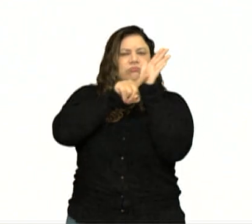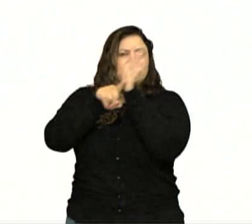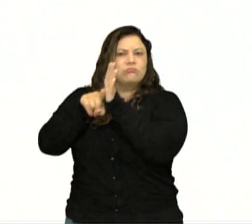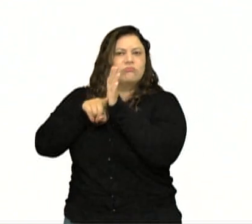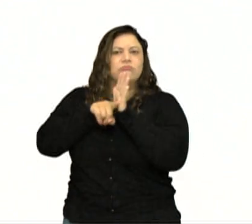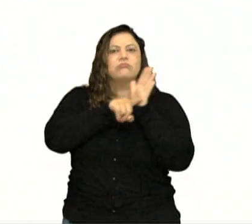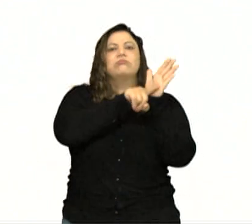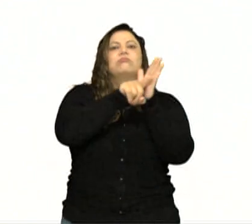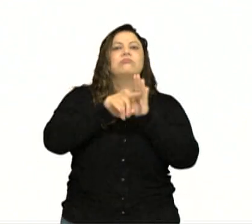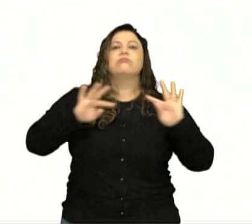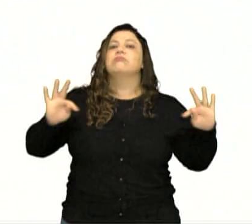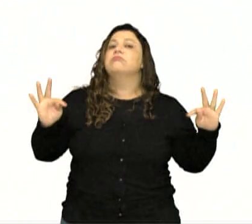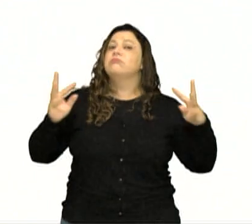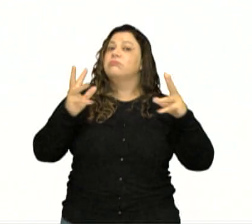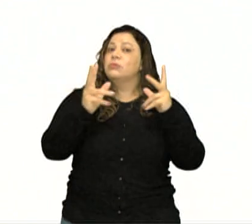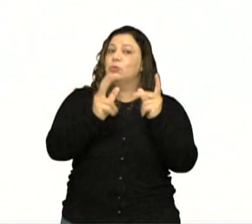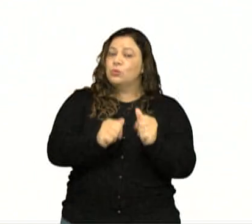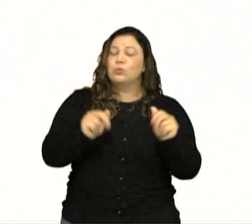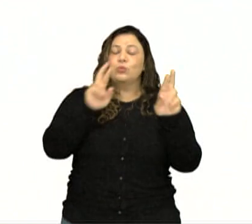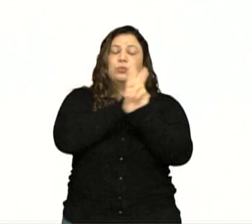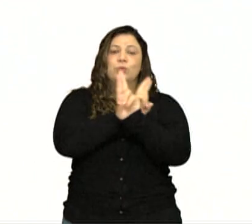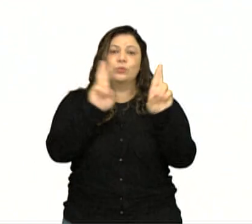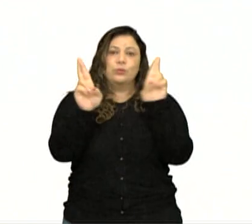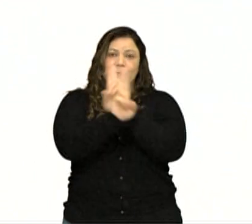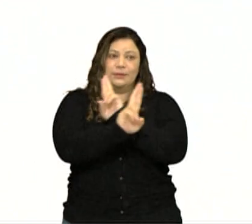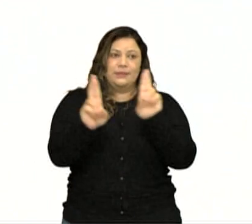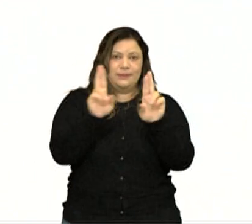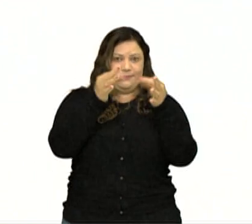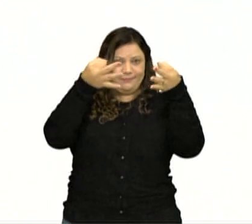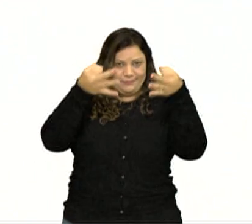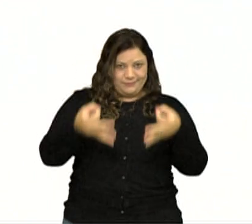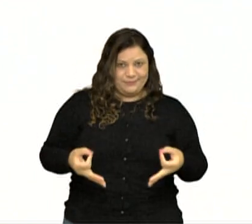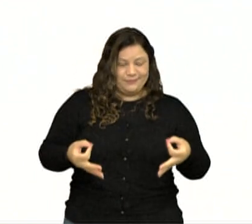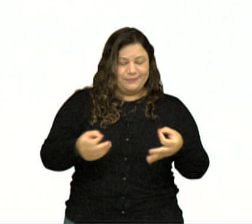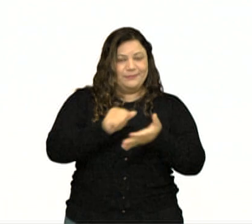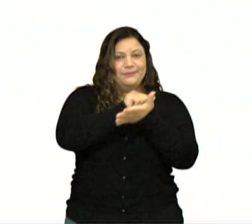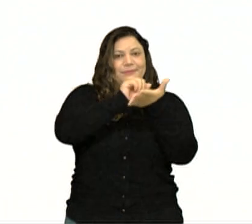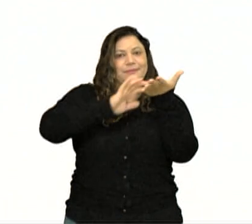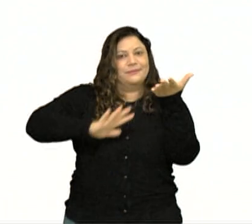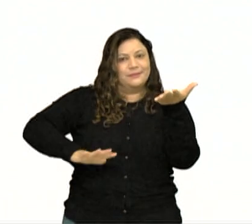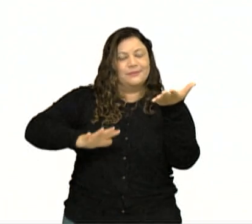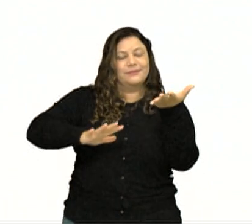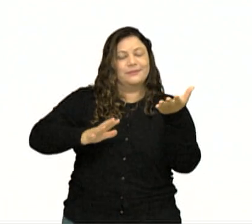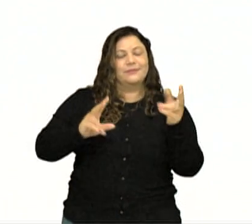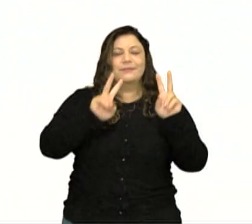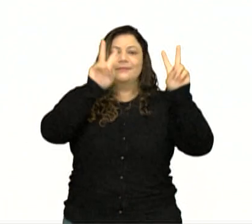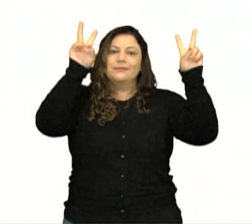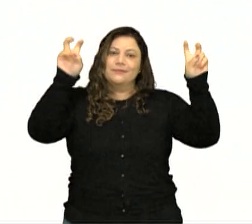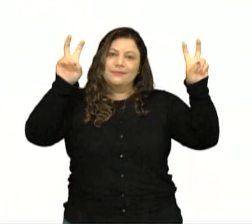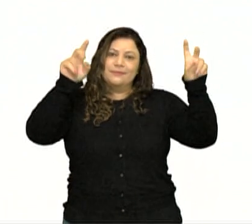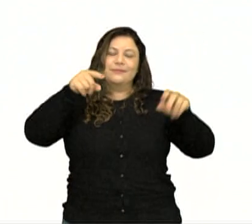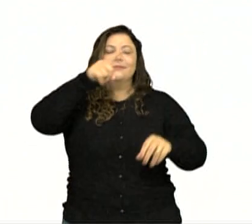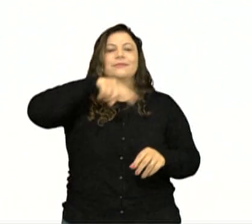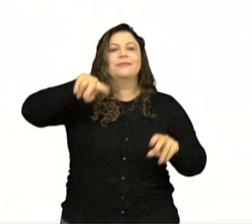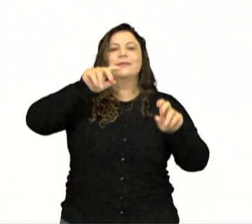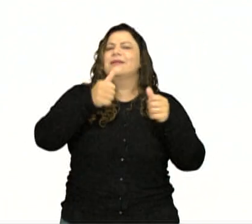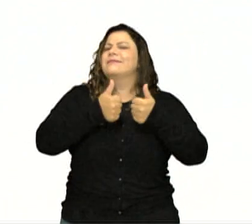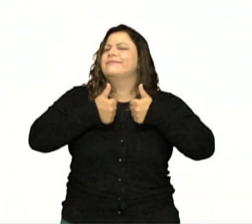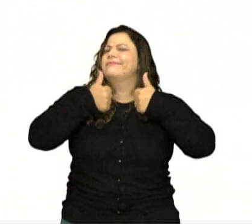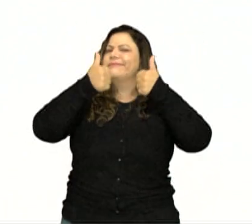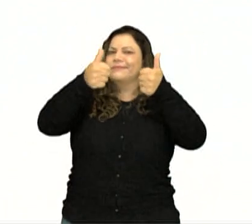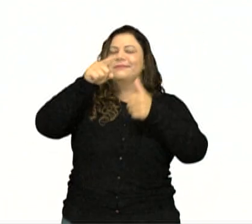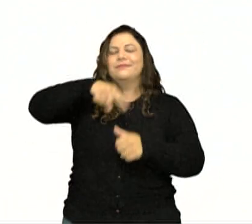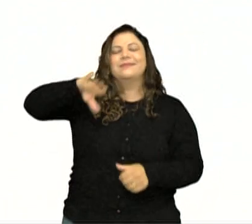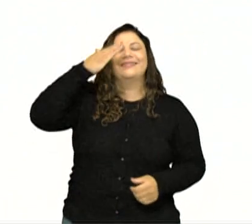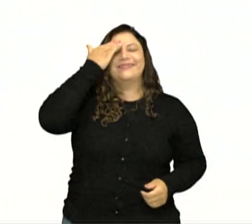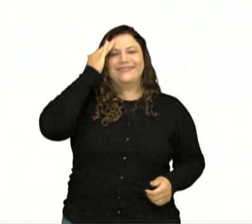Então, isso tudo estando relacionado, certo? Vamos fazer uma atividade aí sobre isso para ver se está tudo ok, se vocês estão